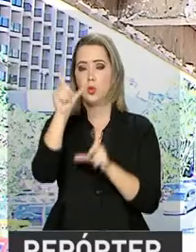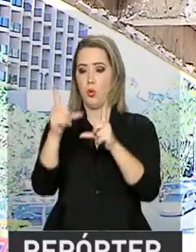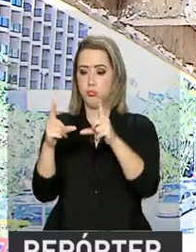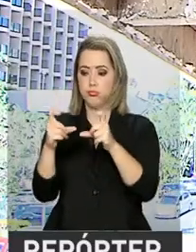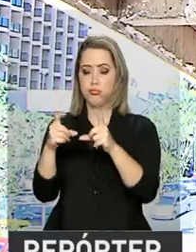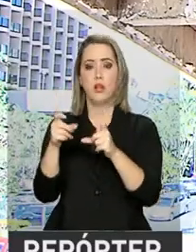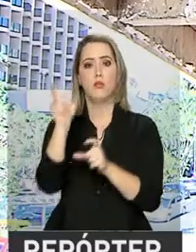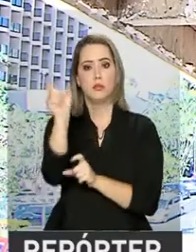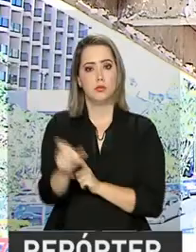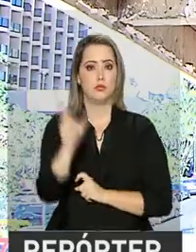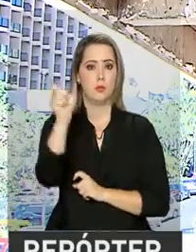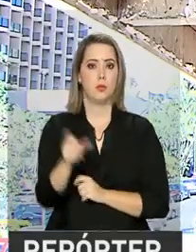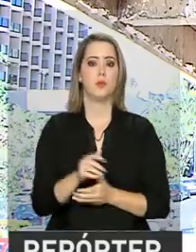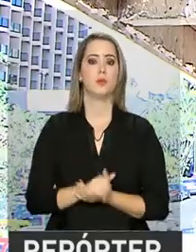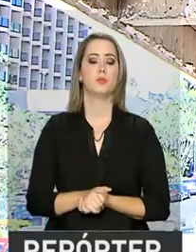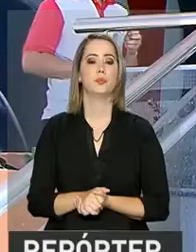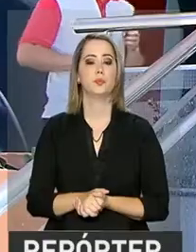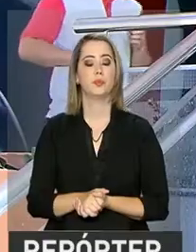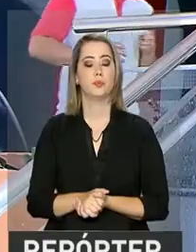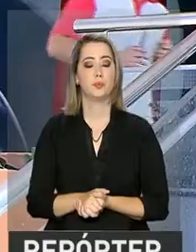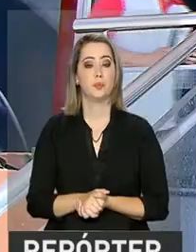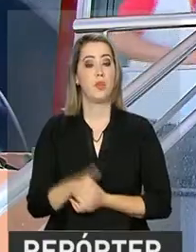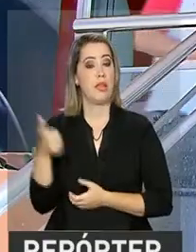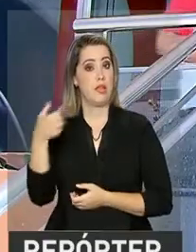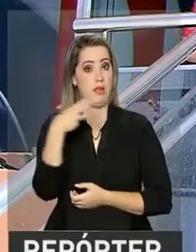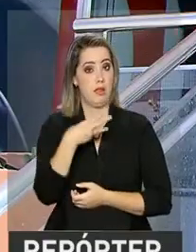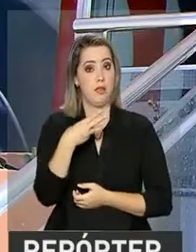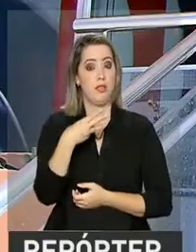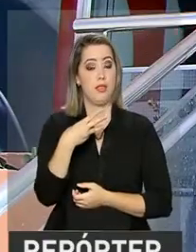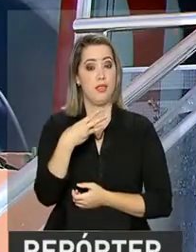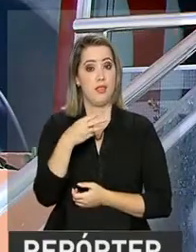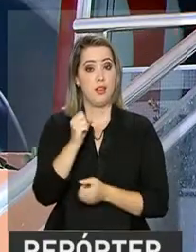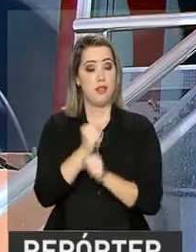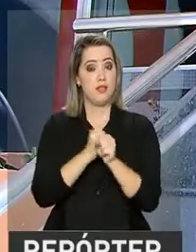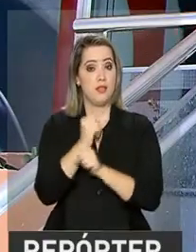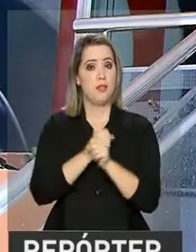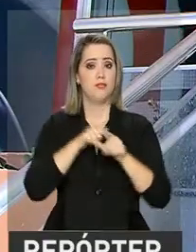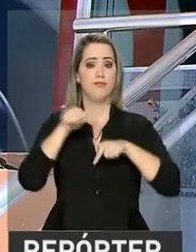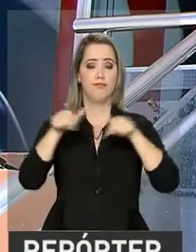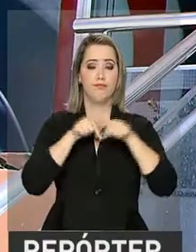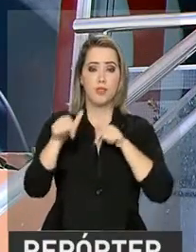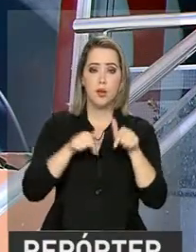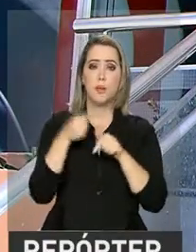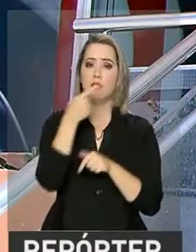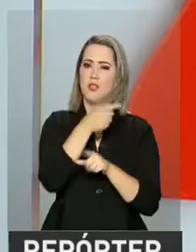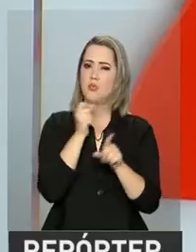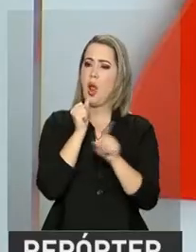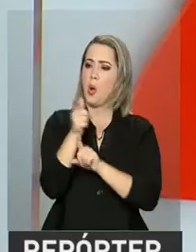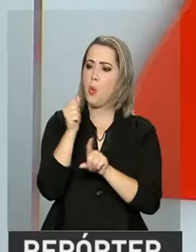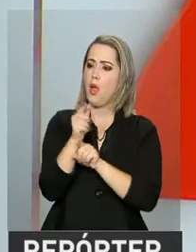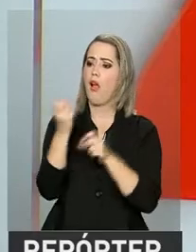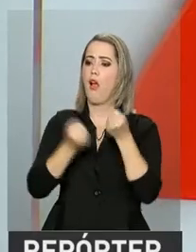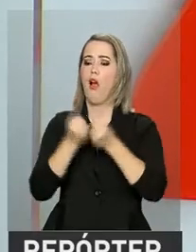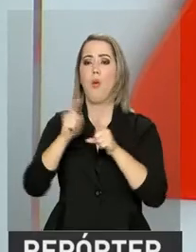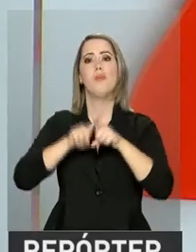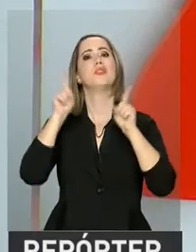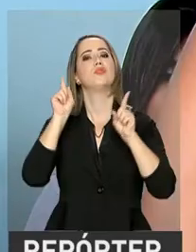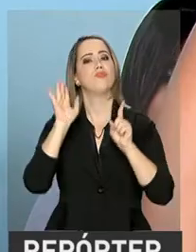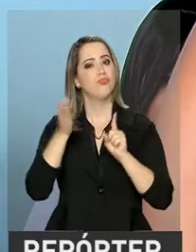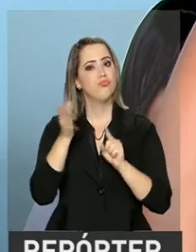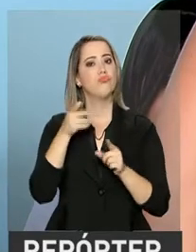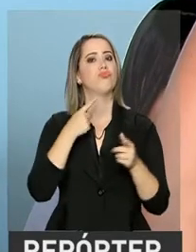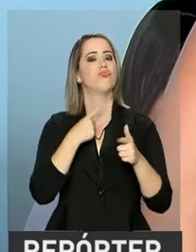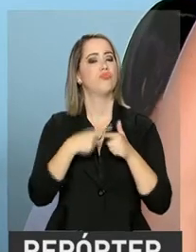há 13 anos no mercado essa locadora de veículos de brasília já foi vítima de muitos golpes motoristas com documentos